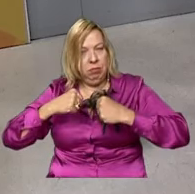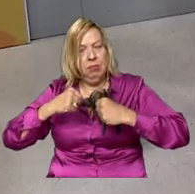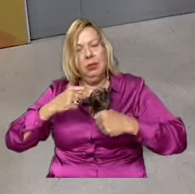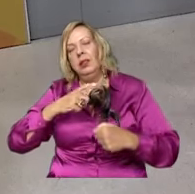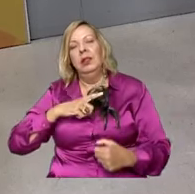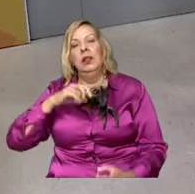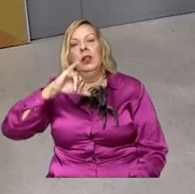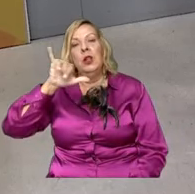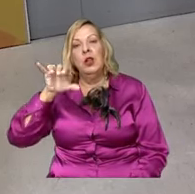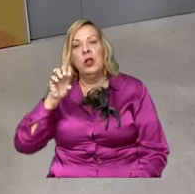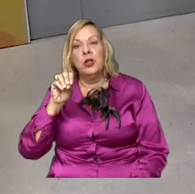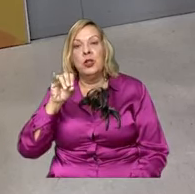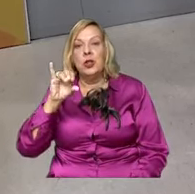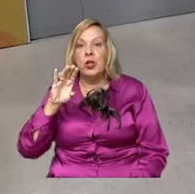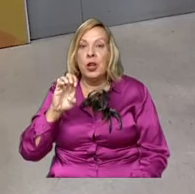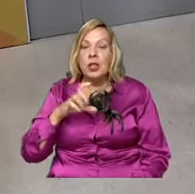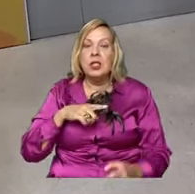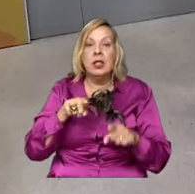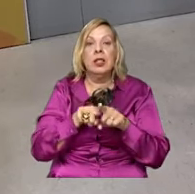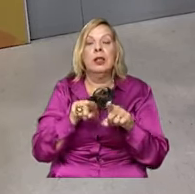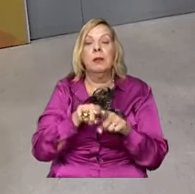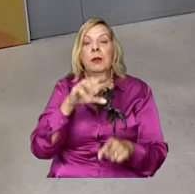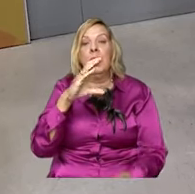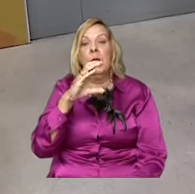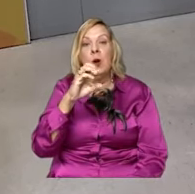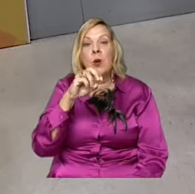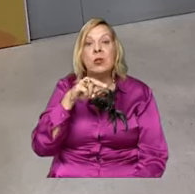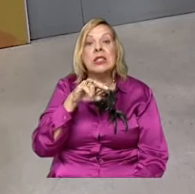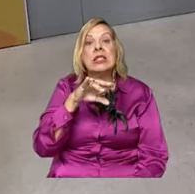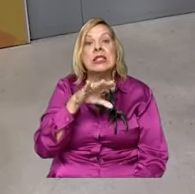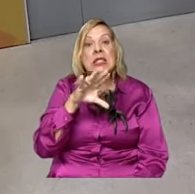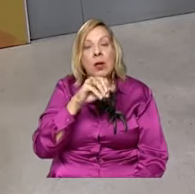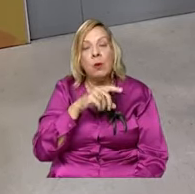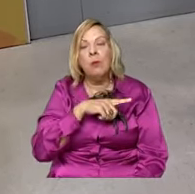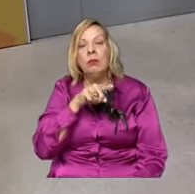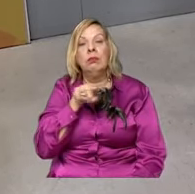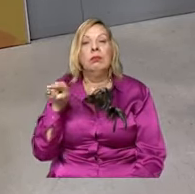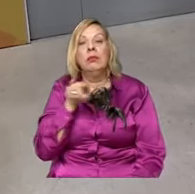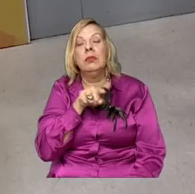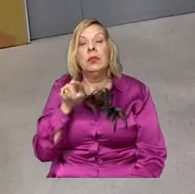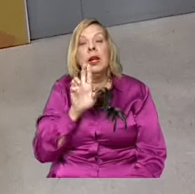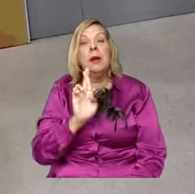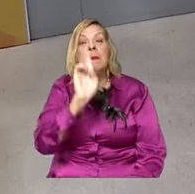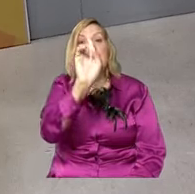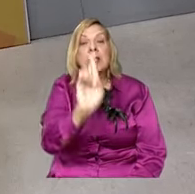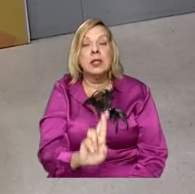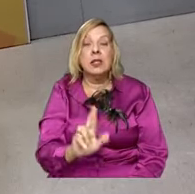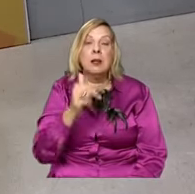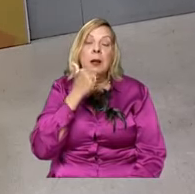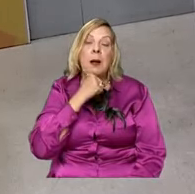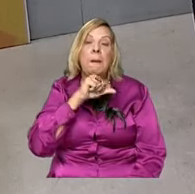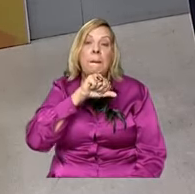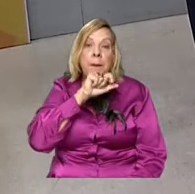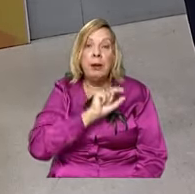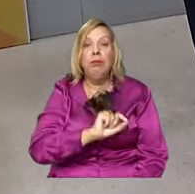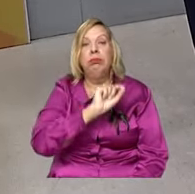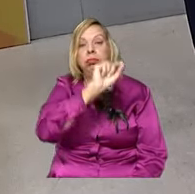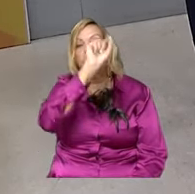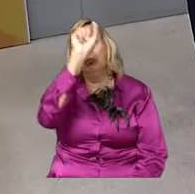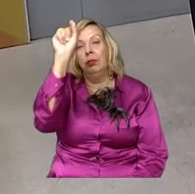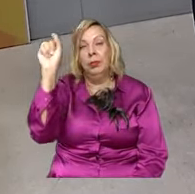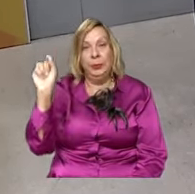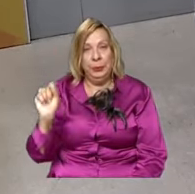Joyce Conceição. Mães que semeiam um amor incondicional, que nada espera em troca. Que